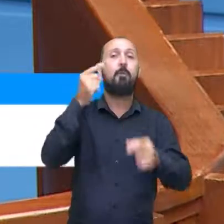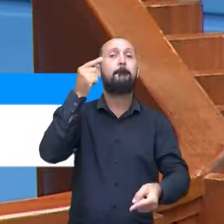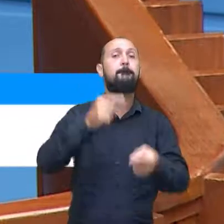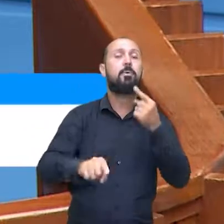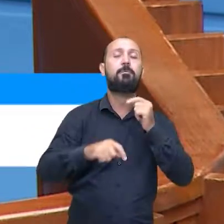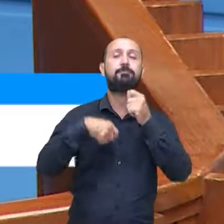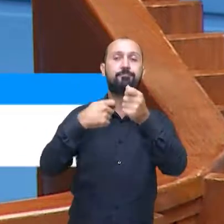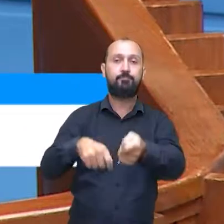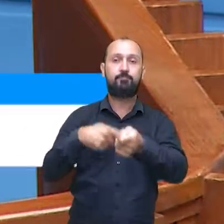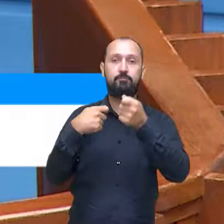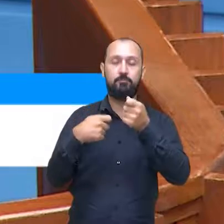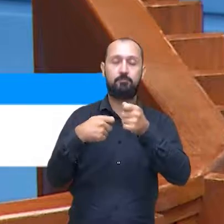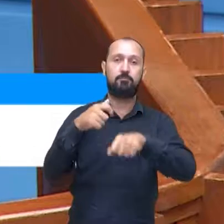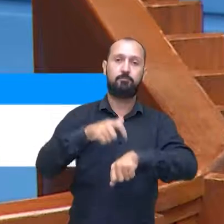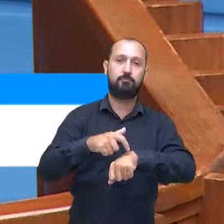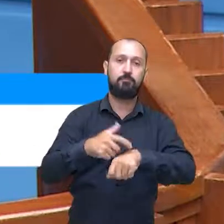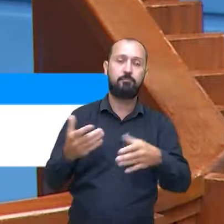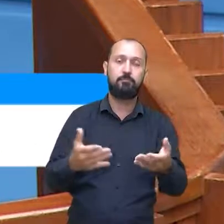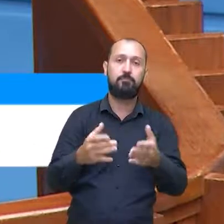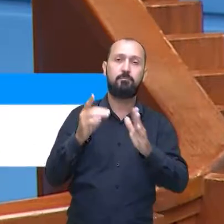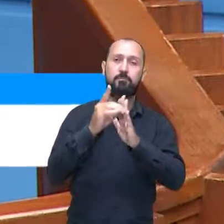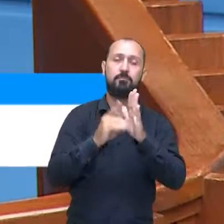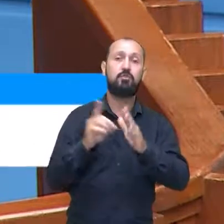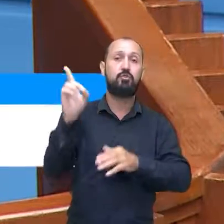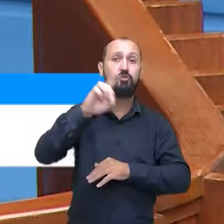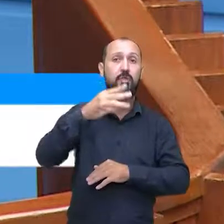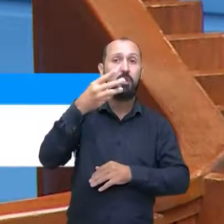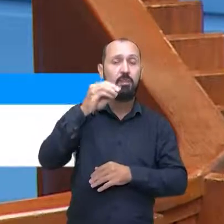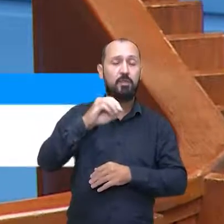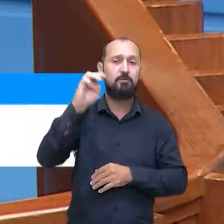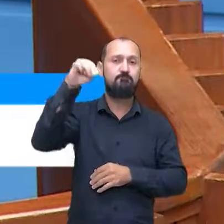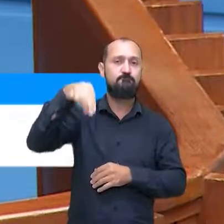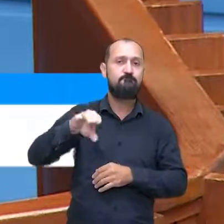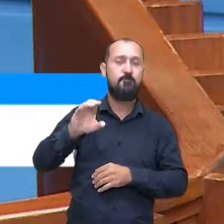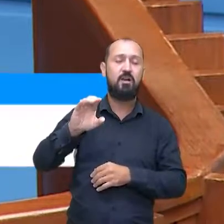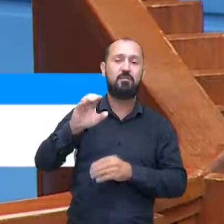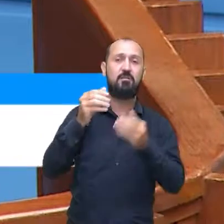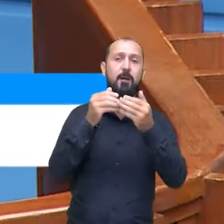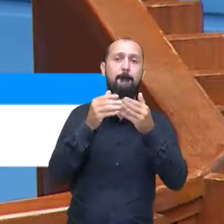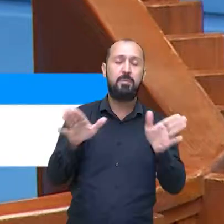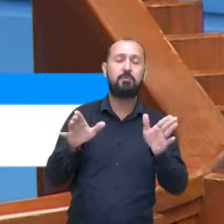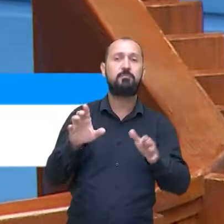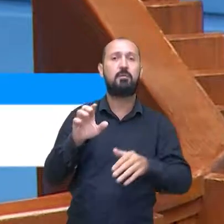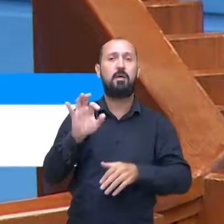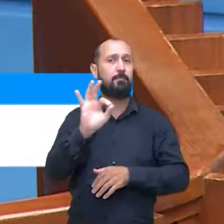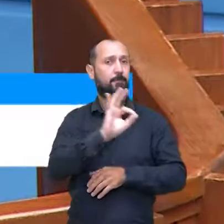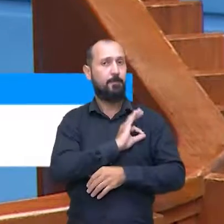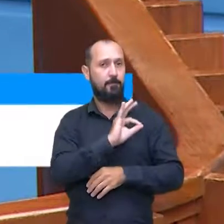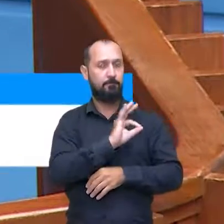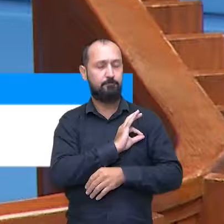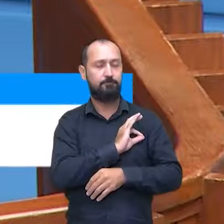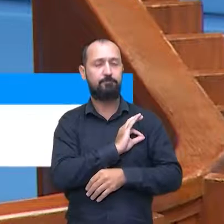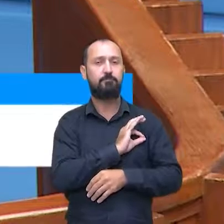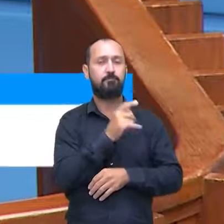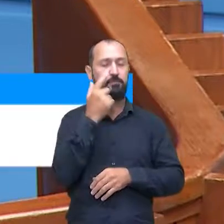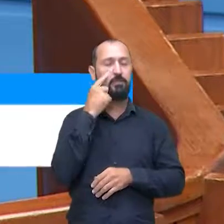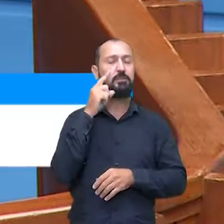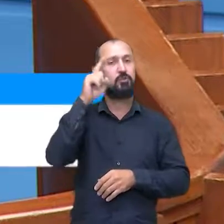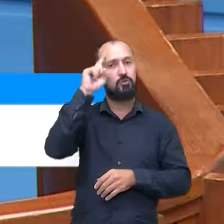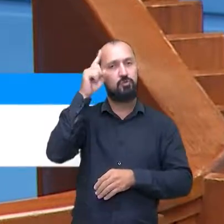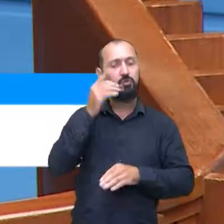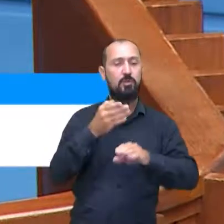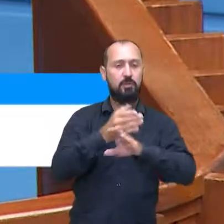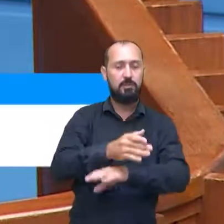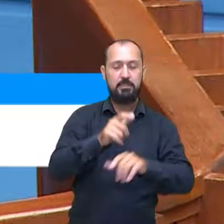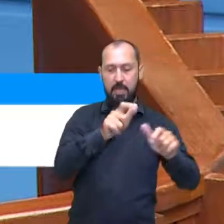que o decreto proíbe a pesca nesse momento. O decreto agora do dia 30 de março, portanto, está em vigor. A Polícia Ambiental, ela tem